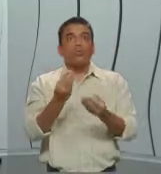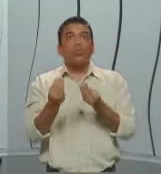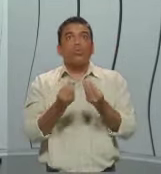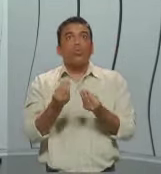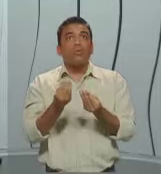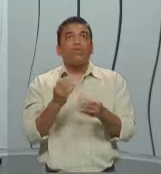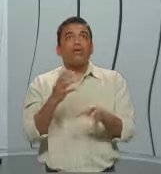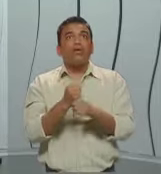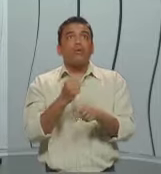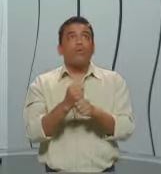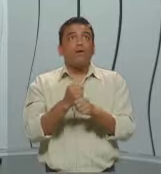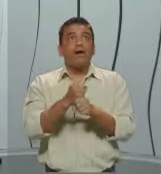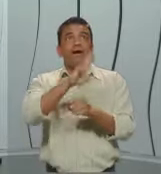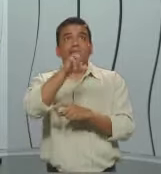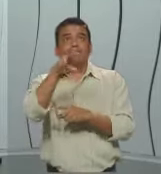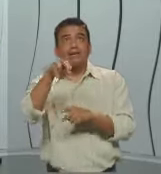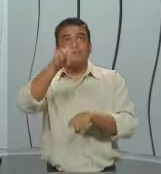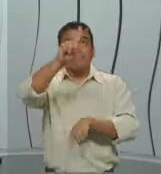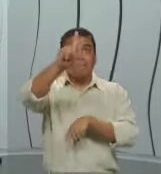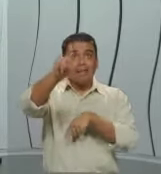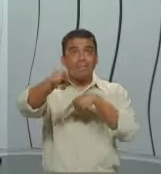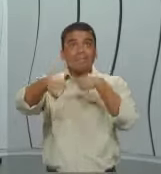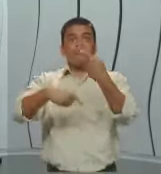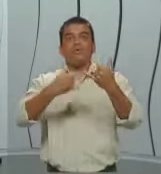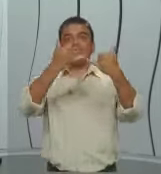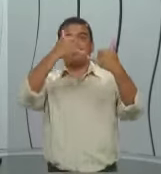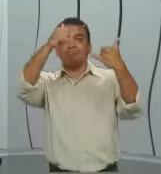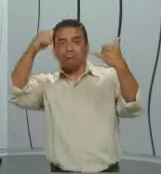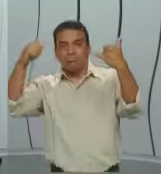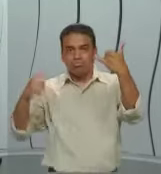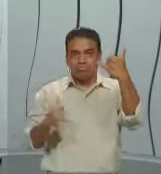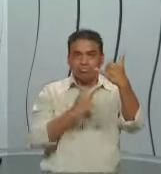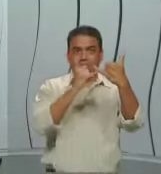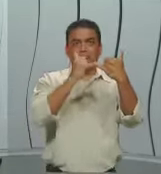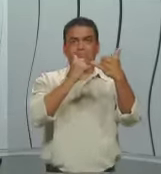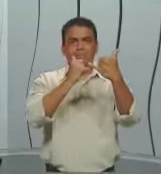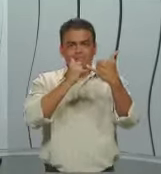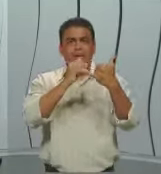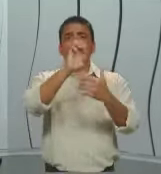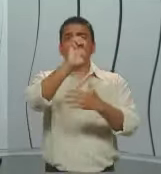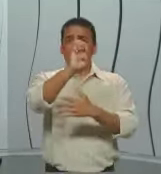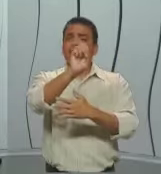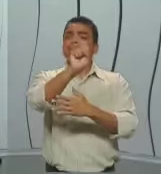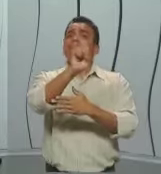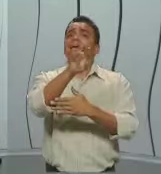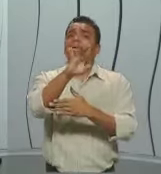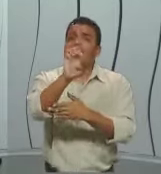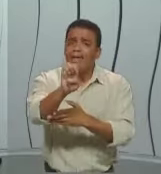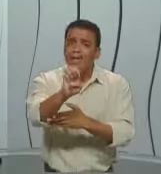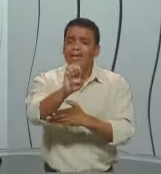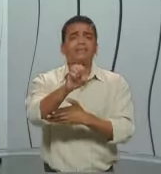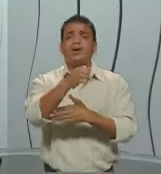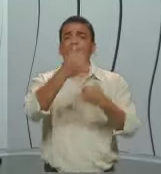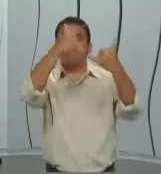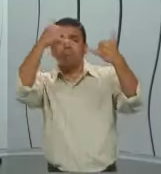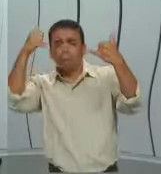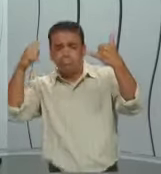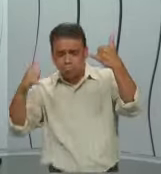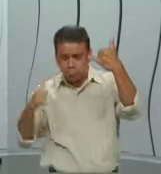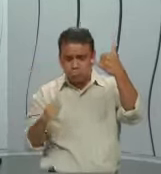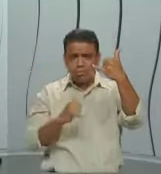isso para chegar na corrente? Gente, o amperímetro não está em série com o circuito? Então, a corrente que passa por ele é a mesma corrente que passa